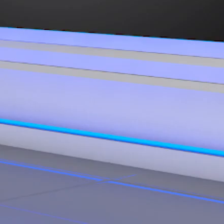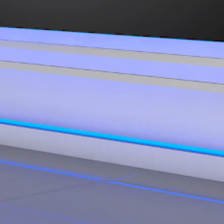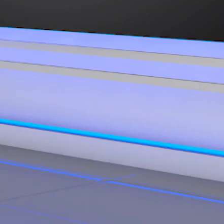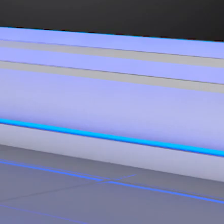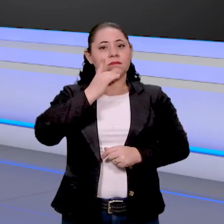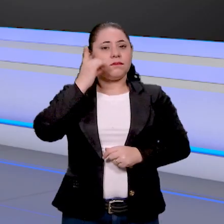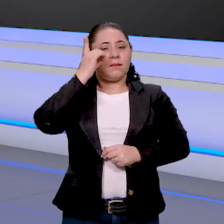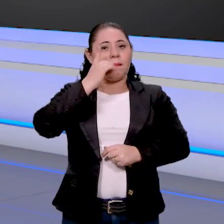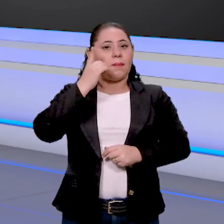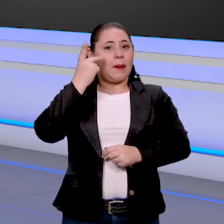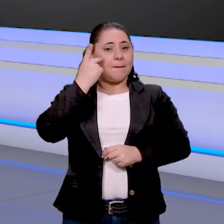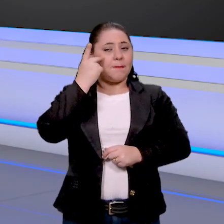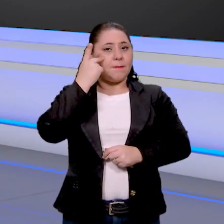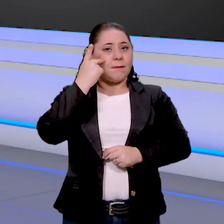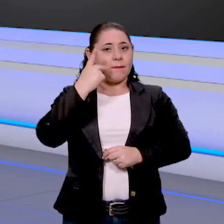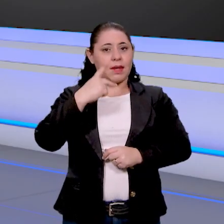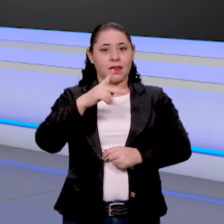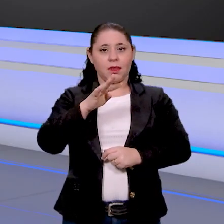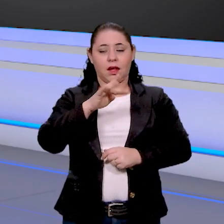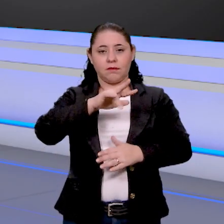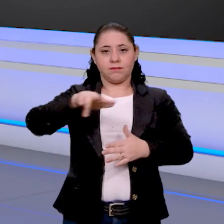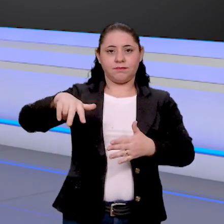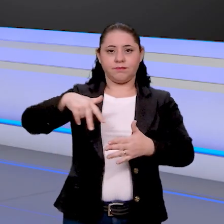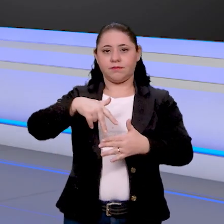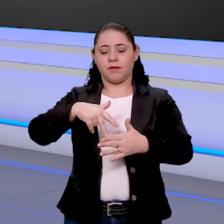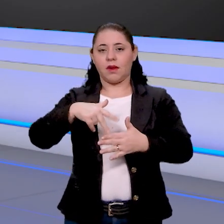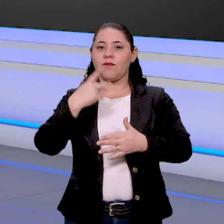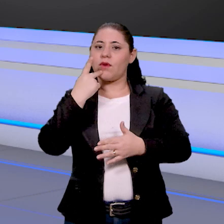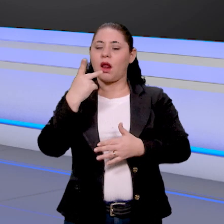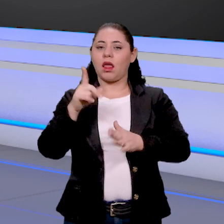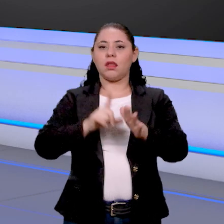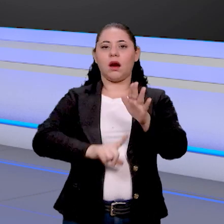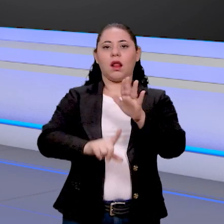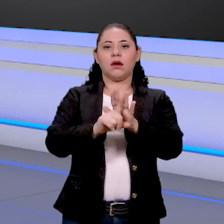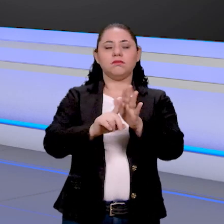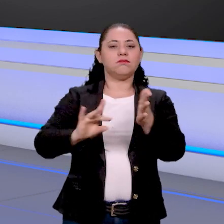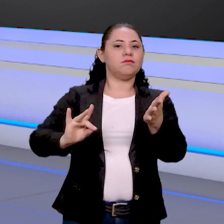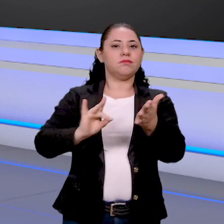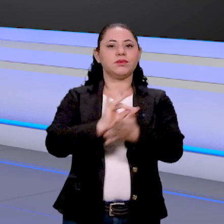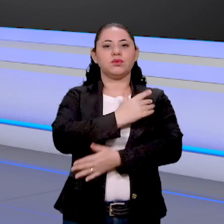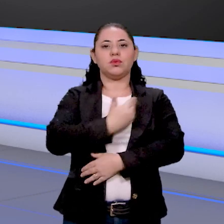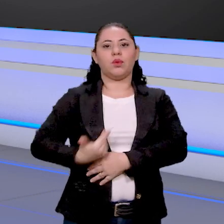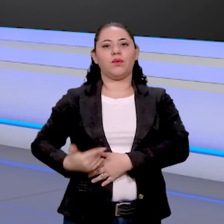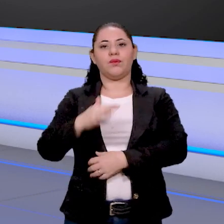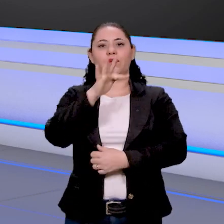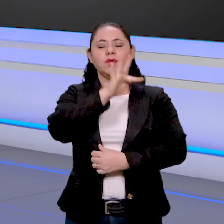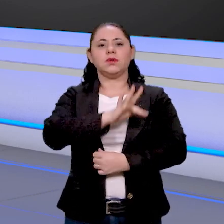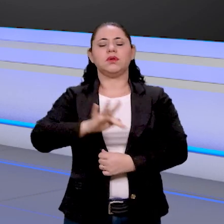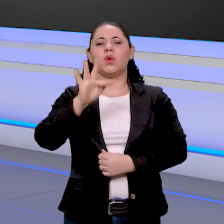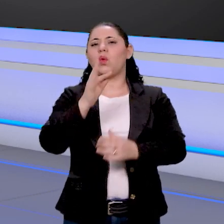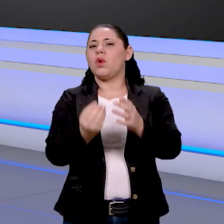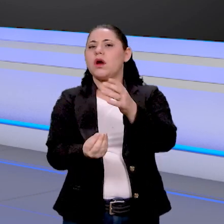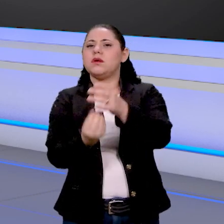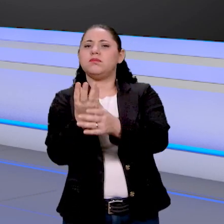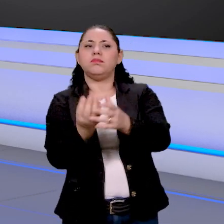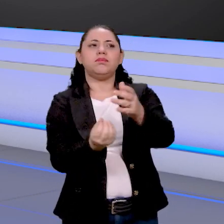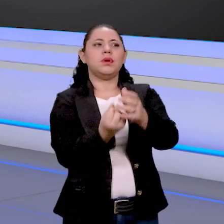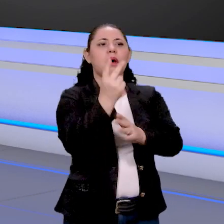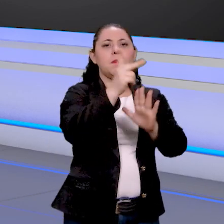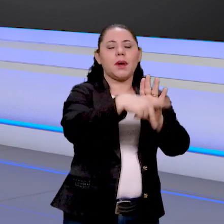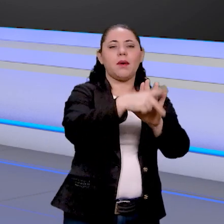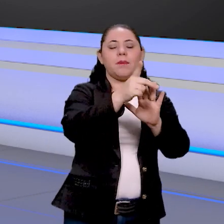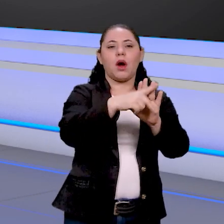O deputado Pedro Kemp, do PT, usou a tribuna para falar da lei sancionada pelo governo federal que cria o